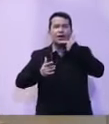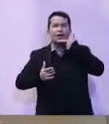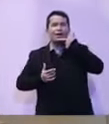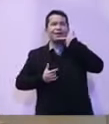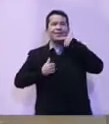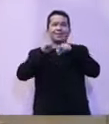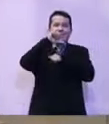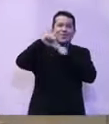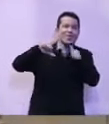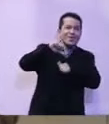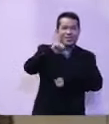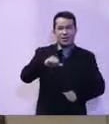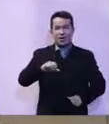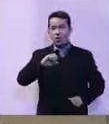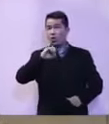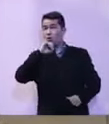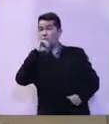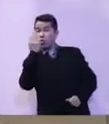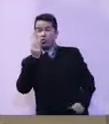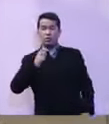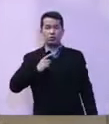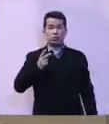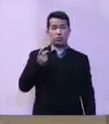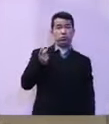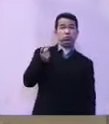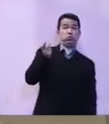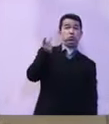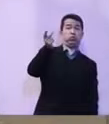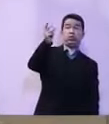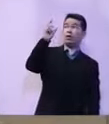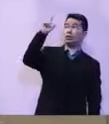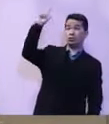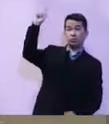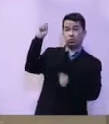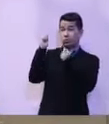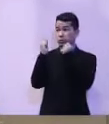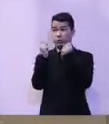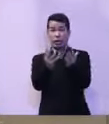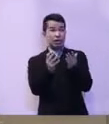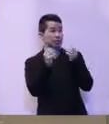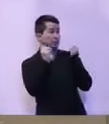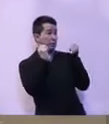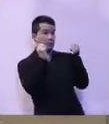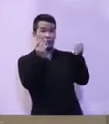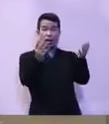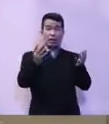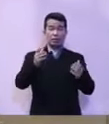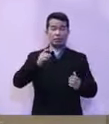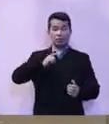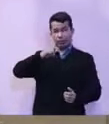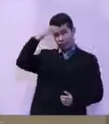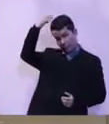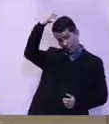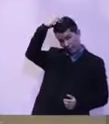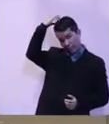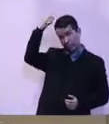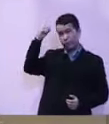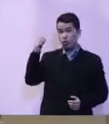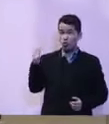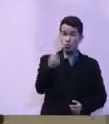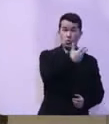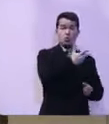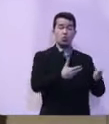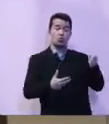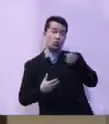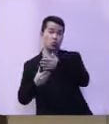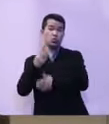reino. E todas as vezes que Ele fala dessa salvação eterna, a Bíblia sempre vai dizer que o temor